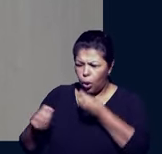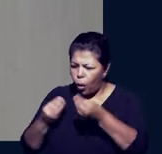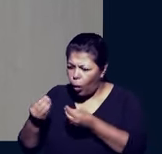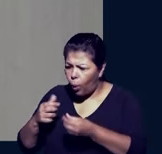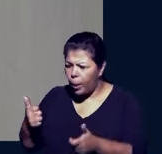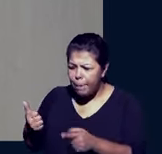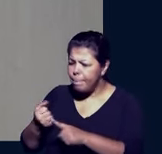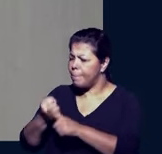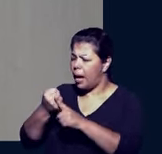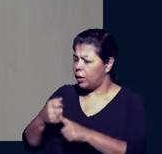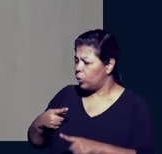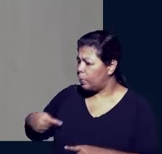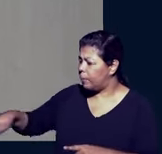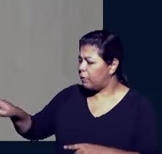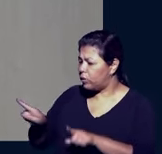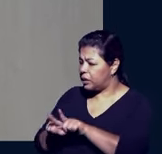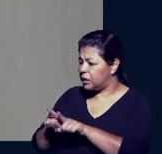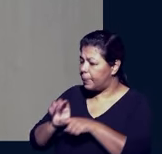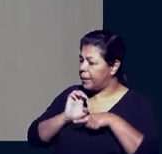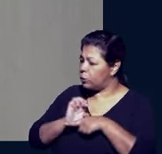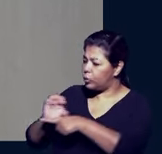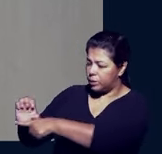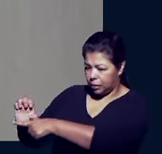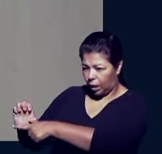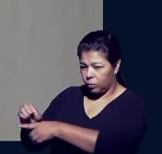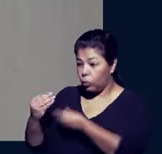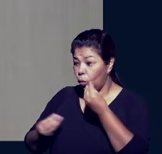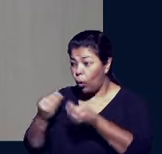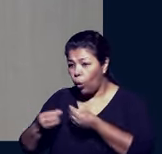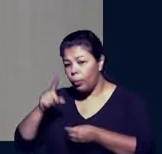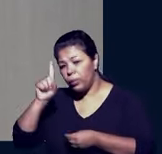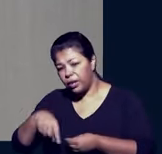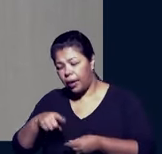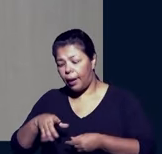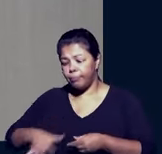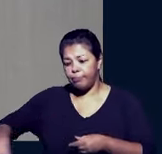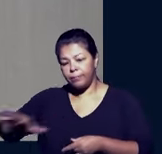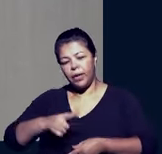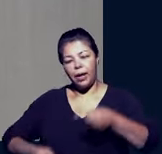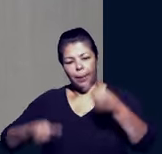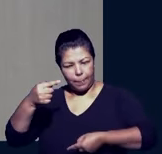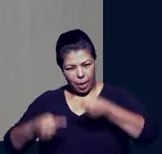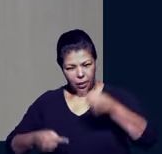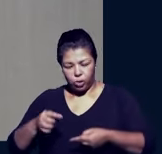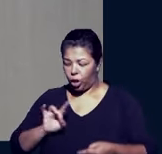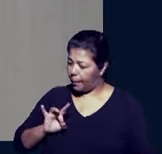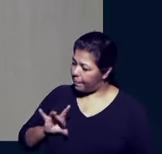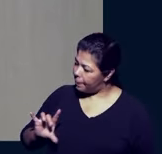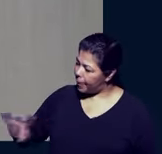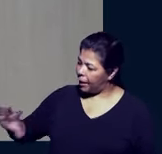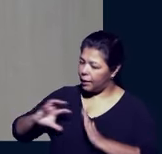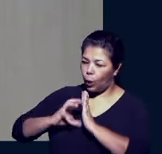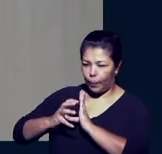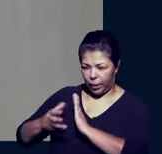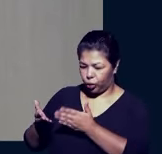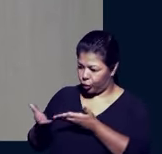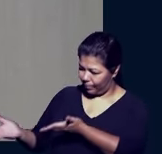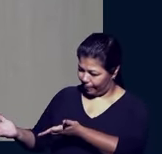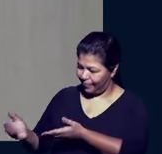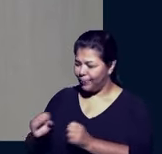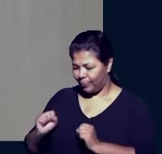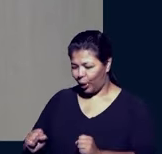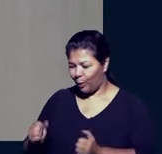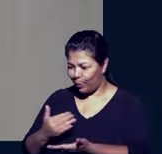estados e como isso Impacta também na política para cada um dos partidos dos Senhores pode